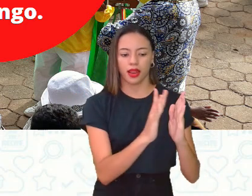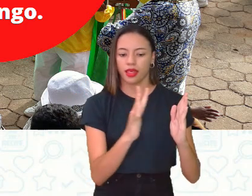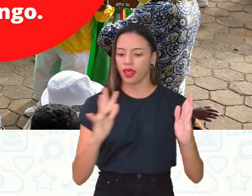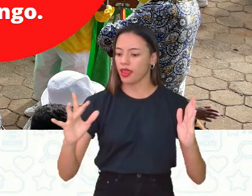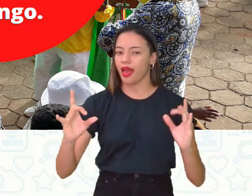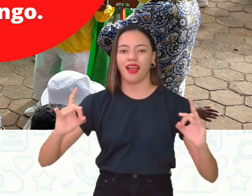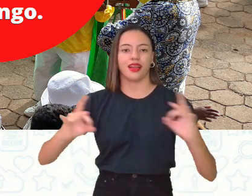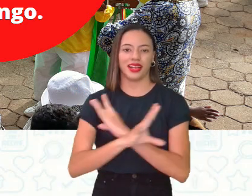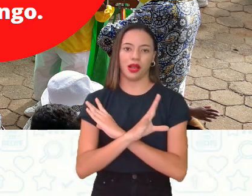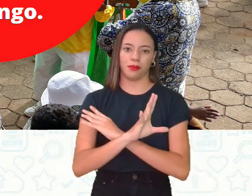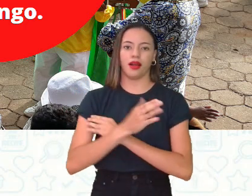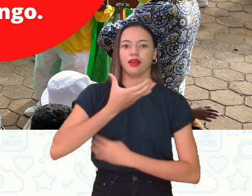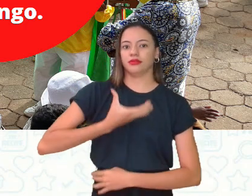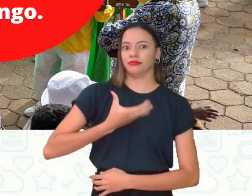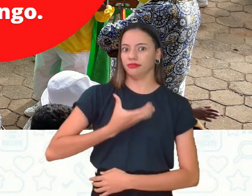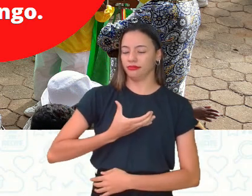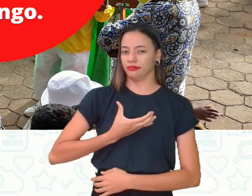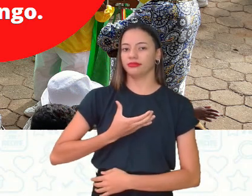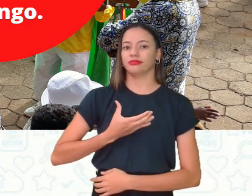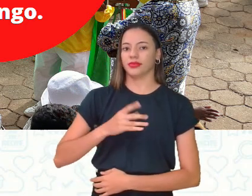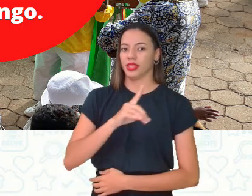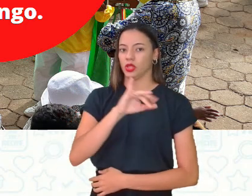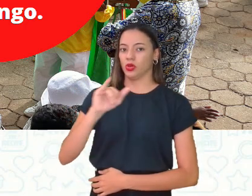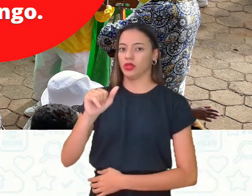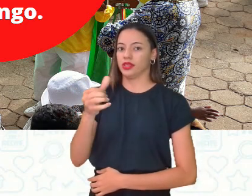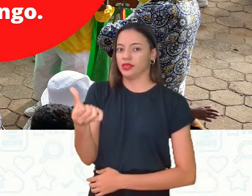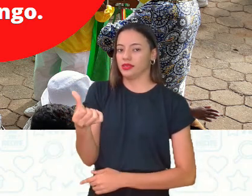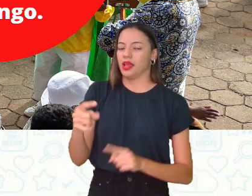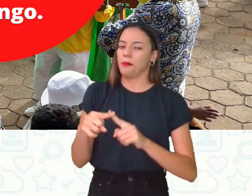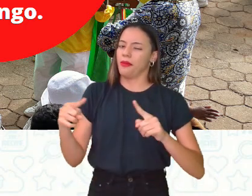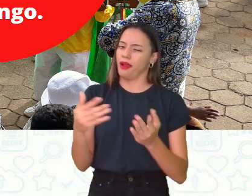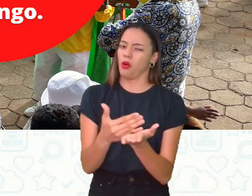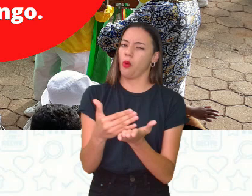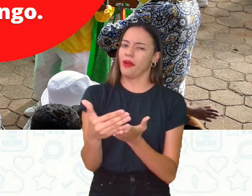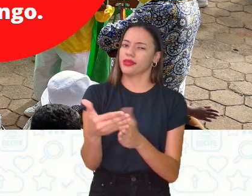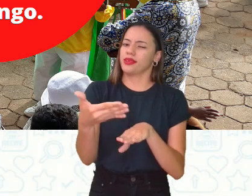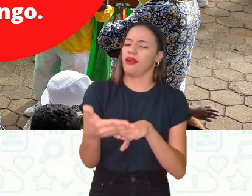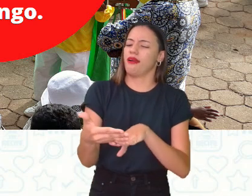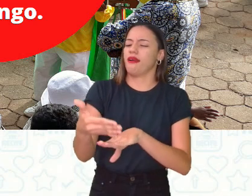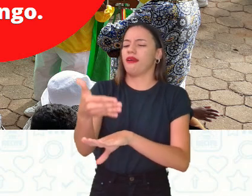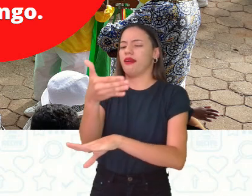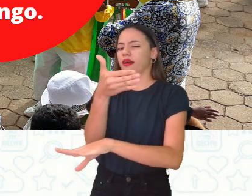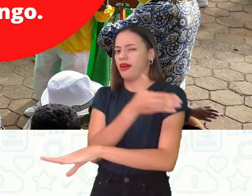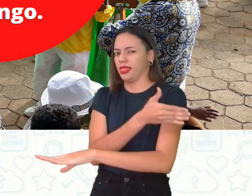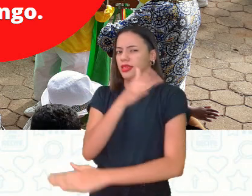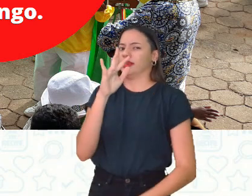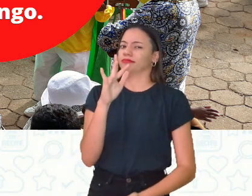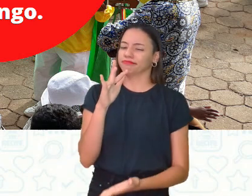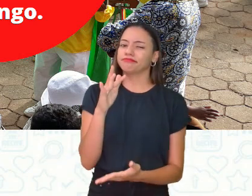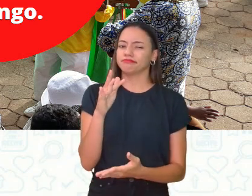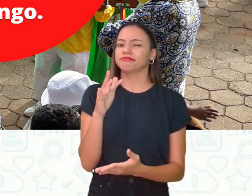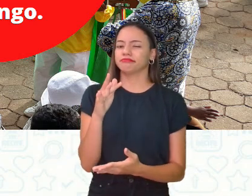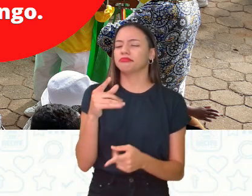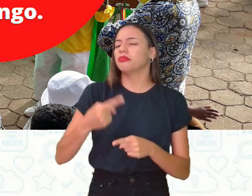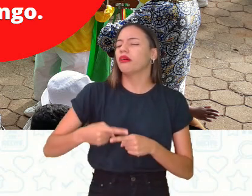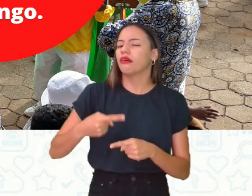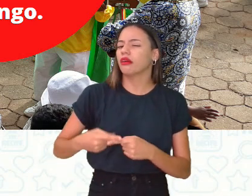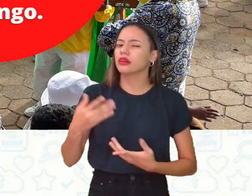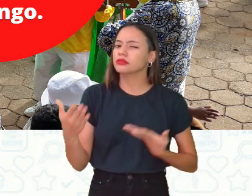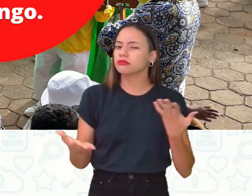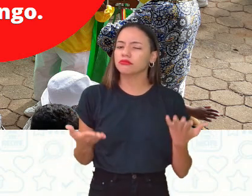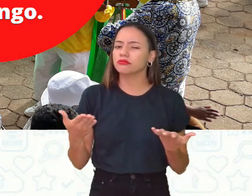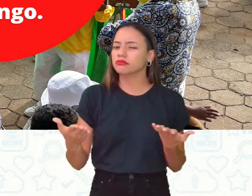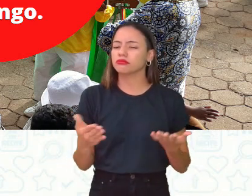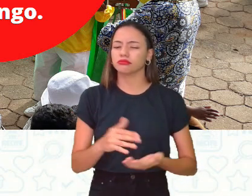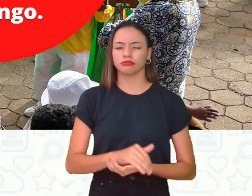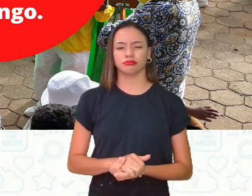se encerra no dia 6, mas ele começa um pouco antes. Na prática, ele começa um pouco antes, porque